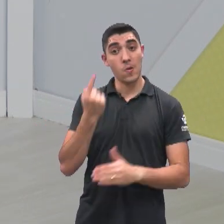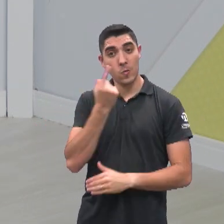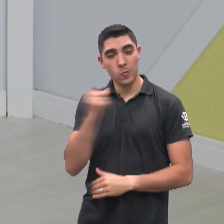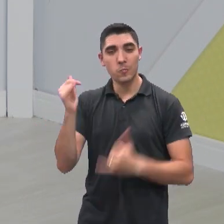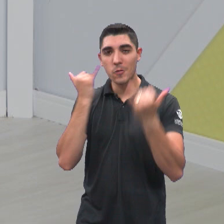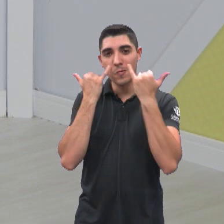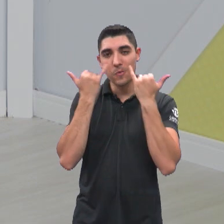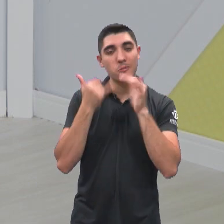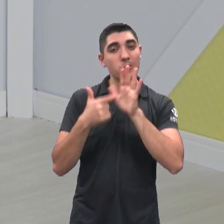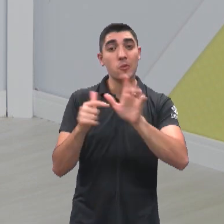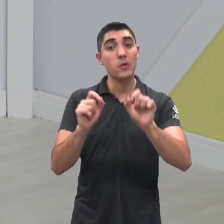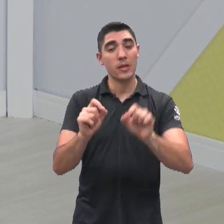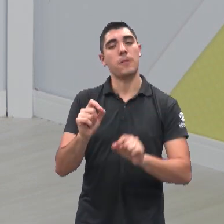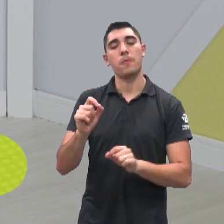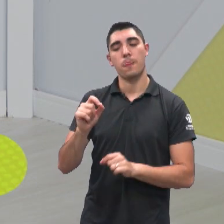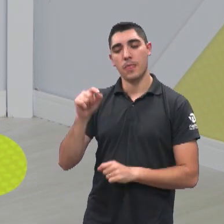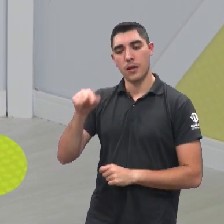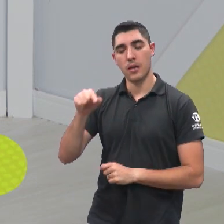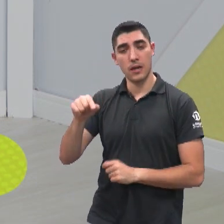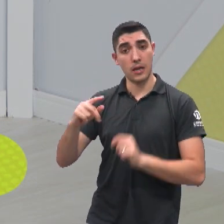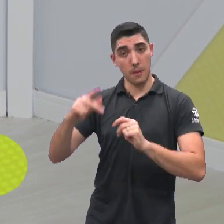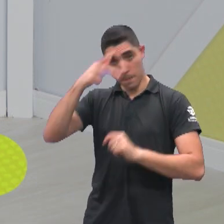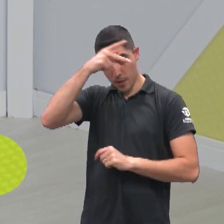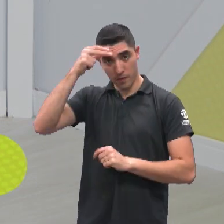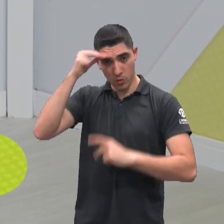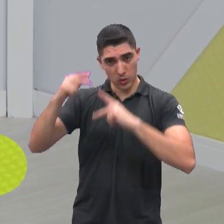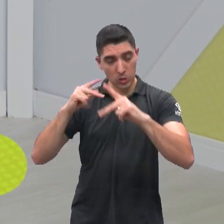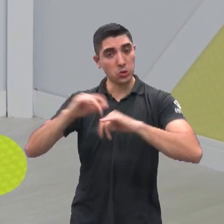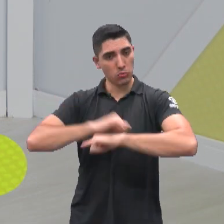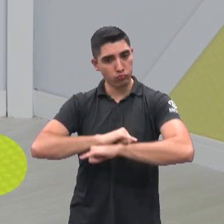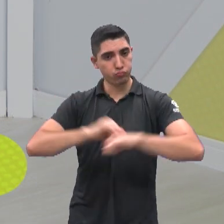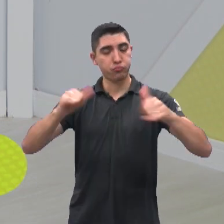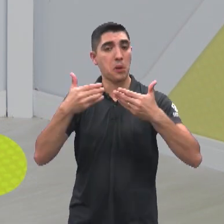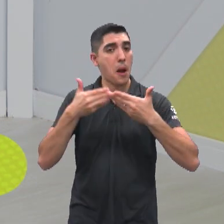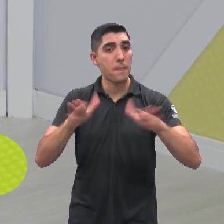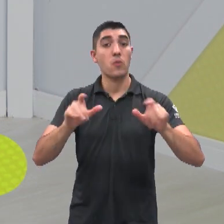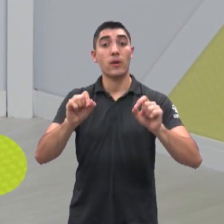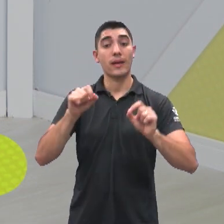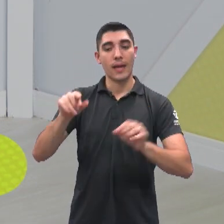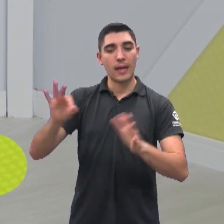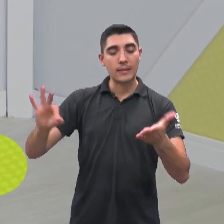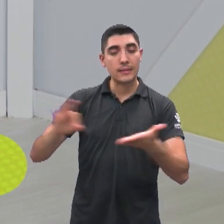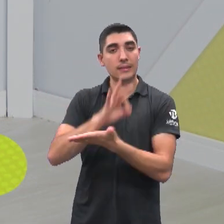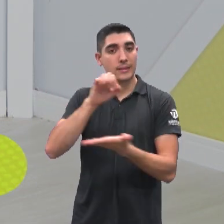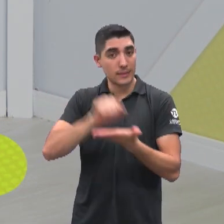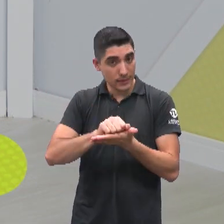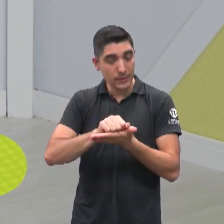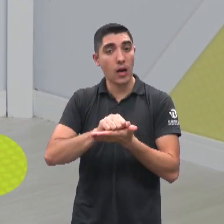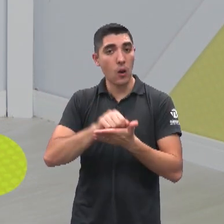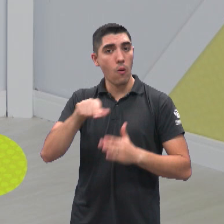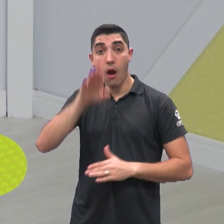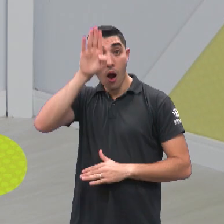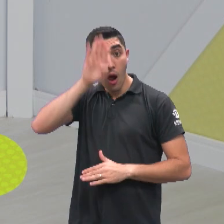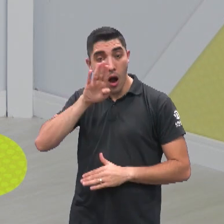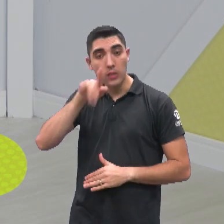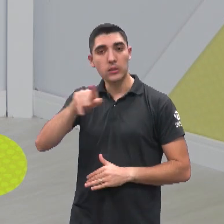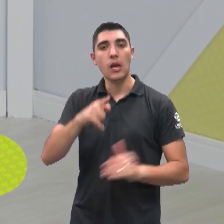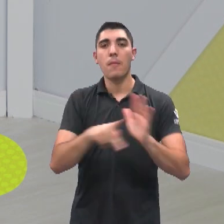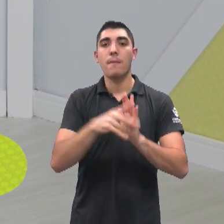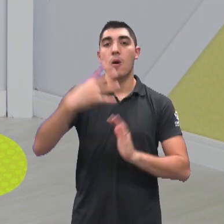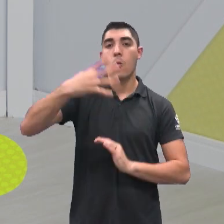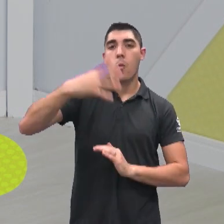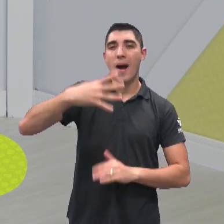Prefeitura de São José dos Campos abriu hoje e vai até o dia 16 de junho as inscrições gratuitas para a 4ª Copa Popular de